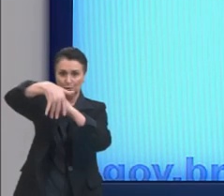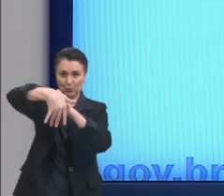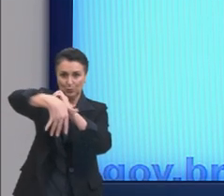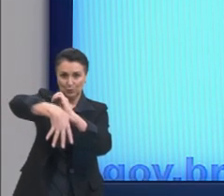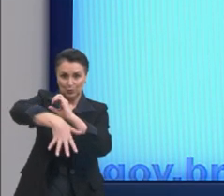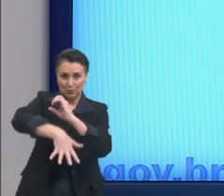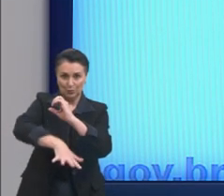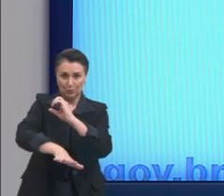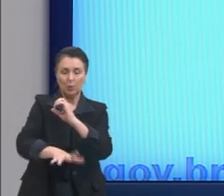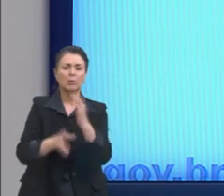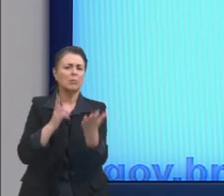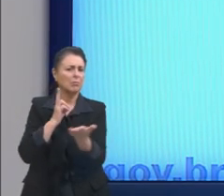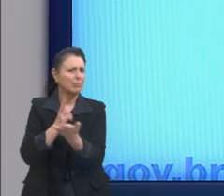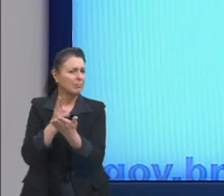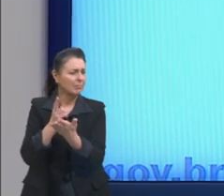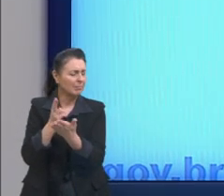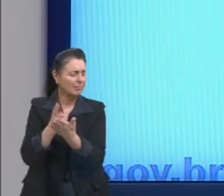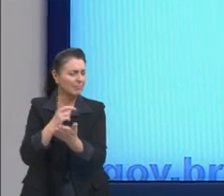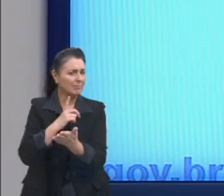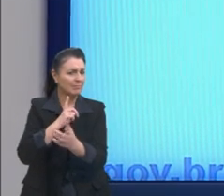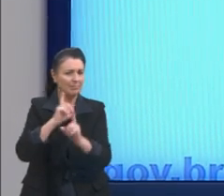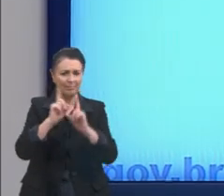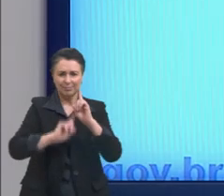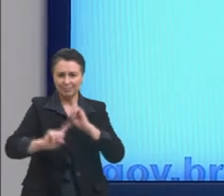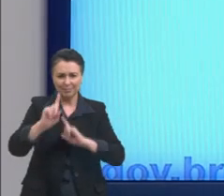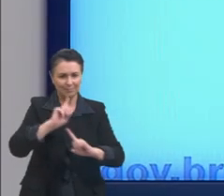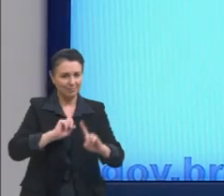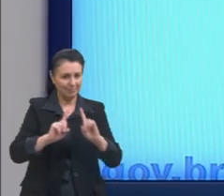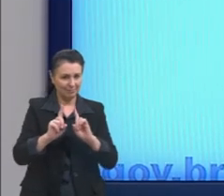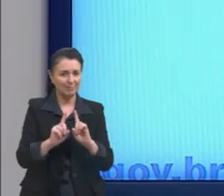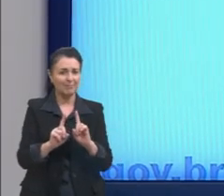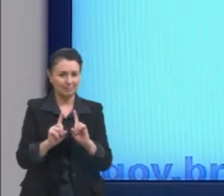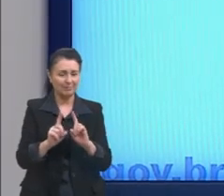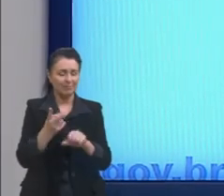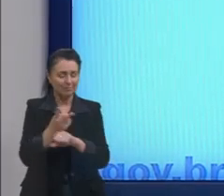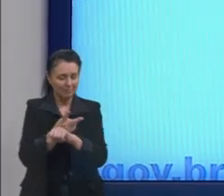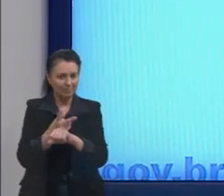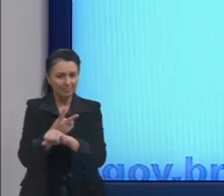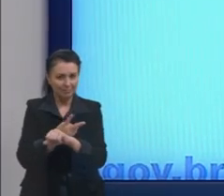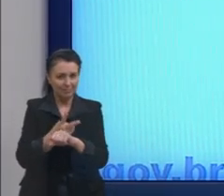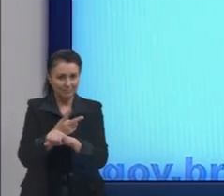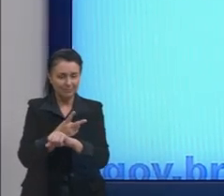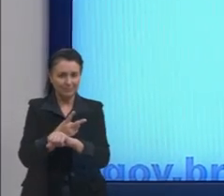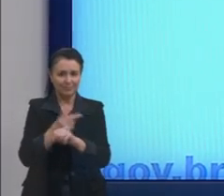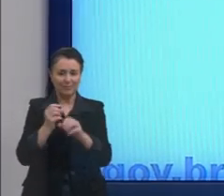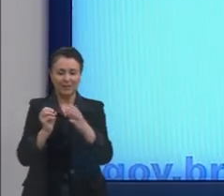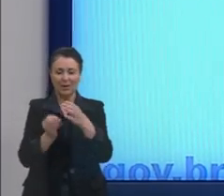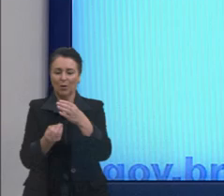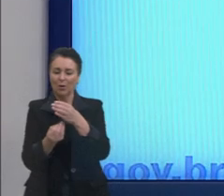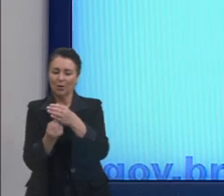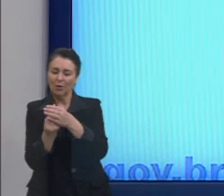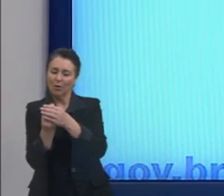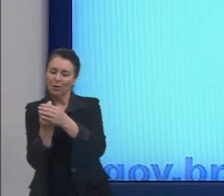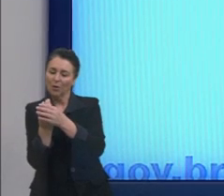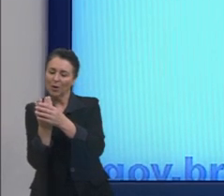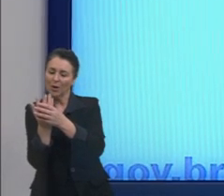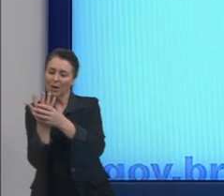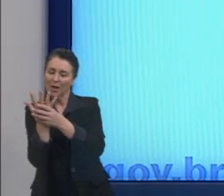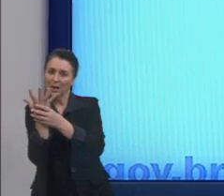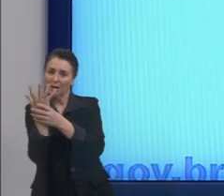que estão sempre se movimentando sempre mostrando aí é que tá saindo do lava né seus